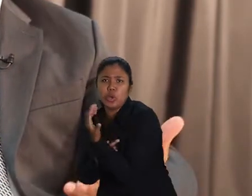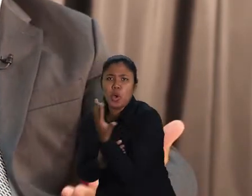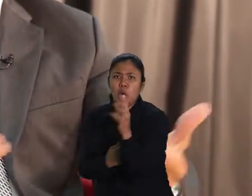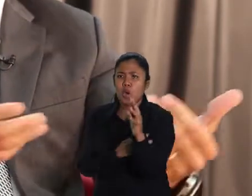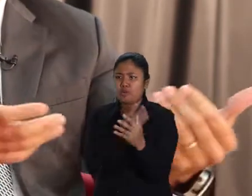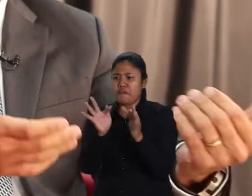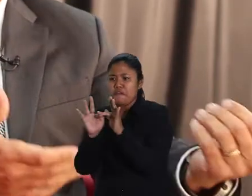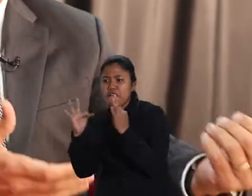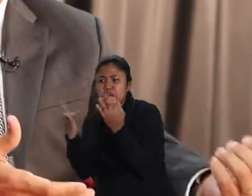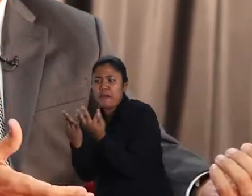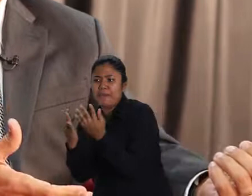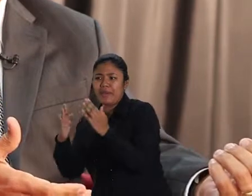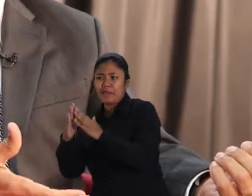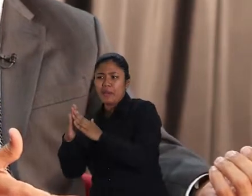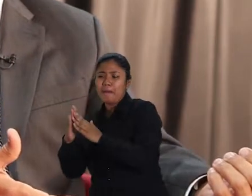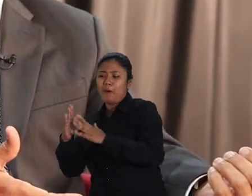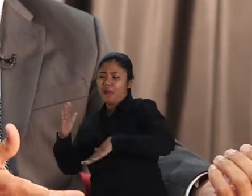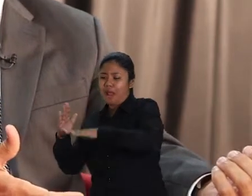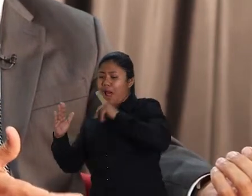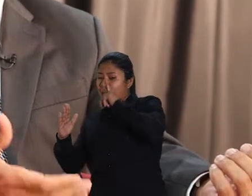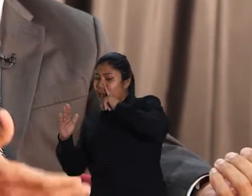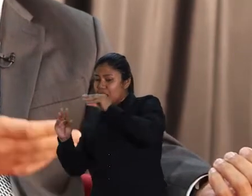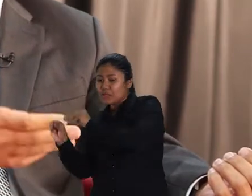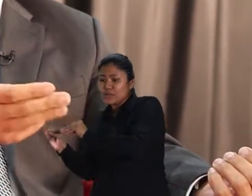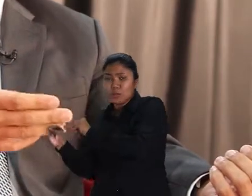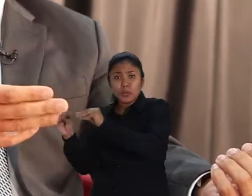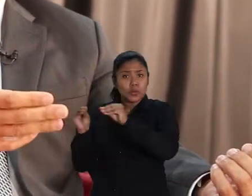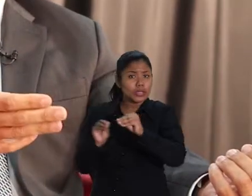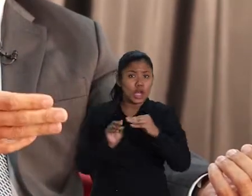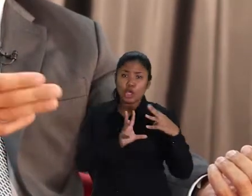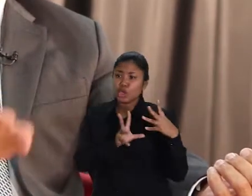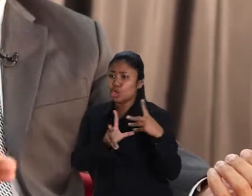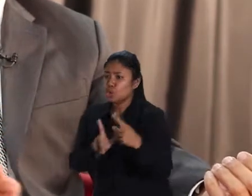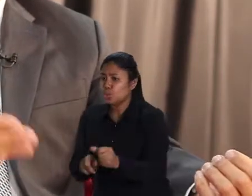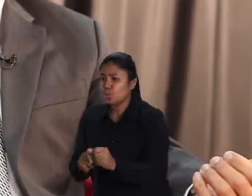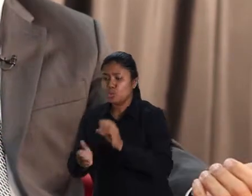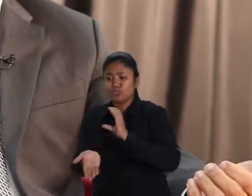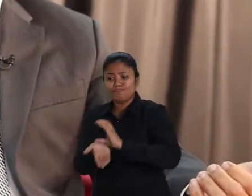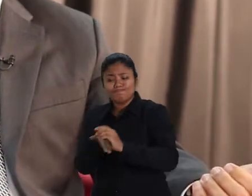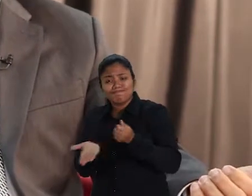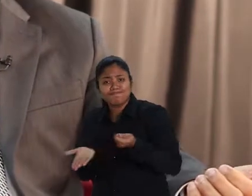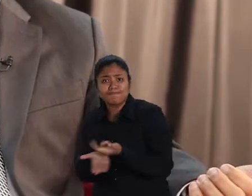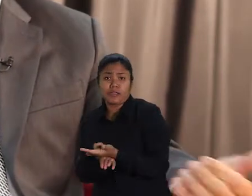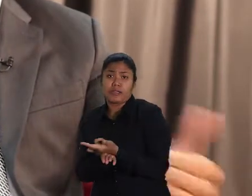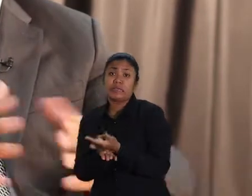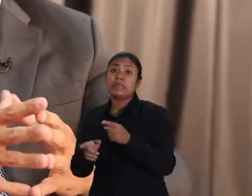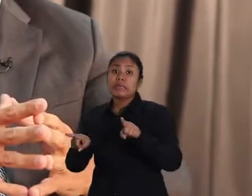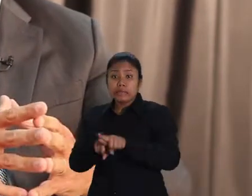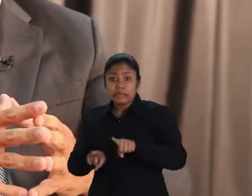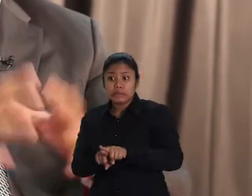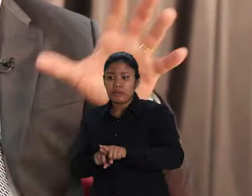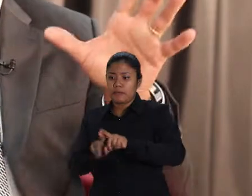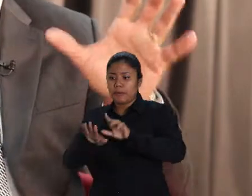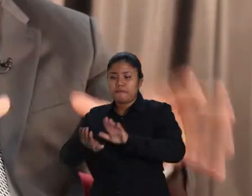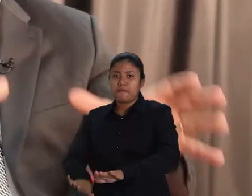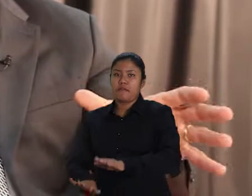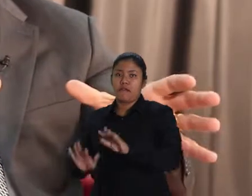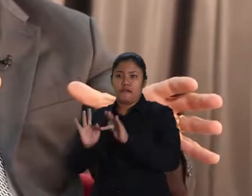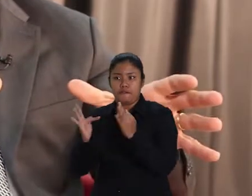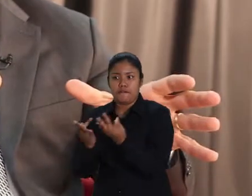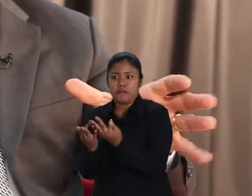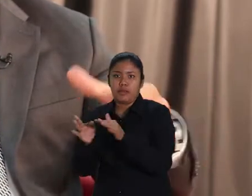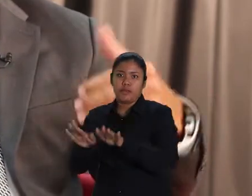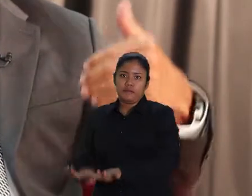reacentamento daquelas famílias que por ventura estejam em áreas de risco de relevante interesse ambiental e aquelas que vão